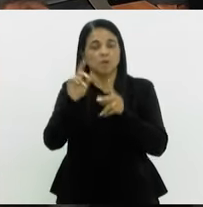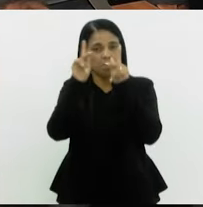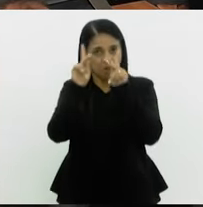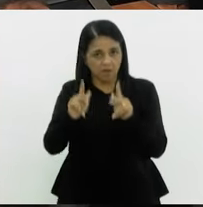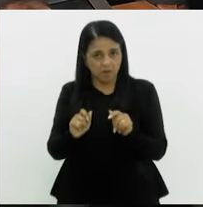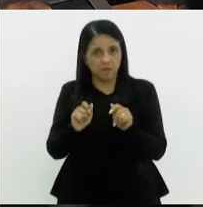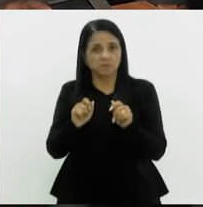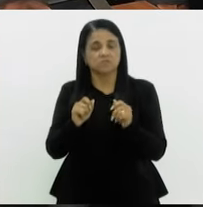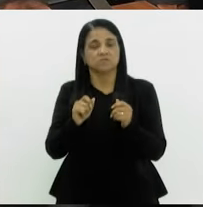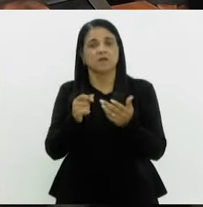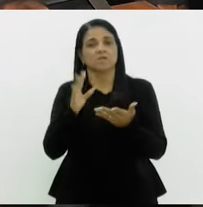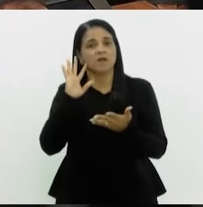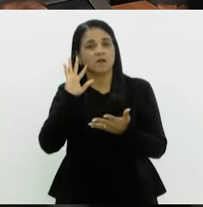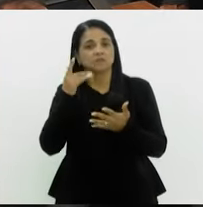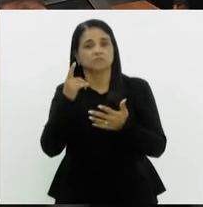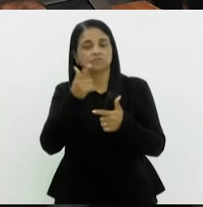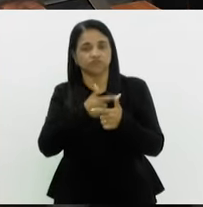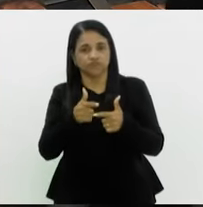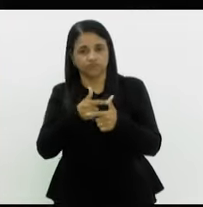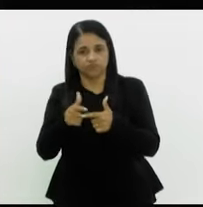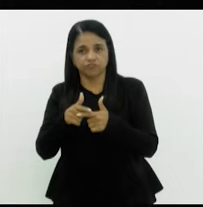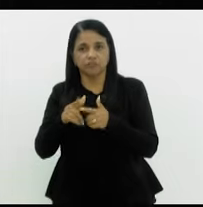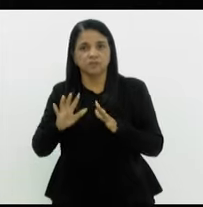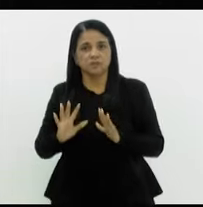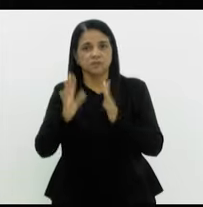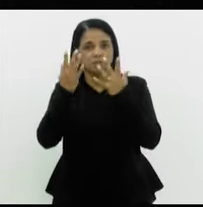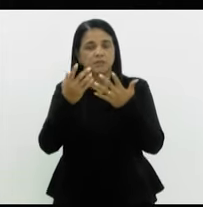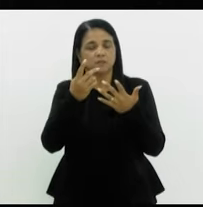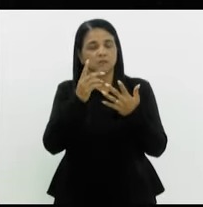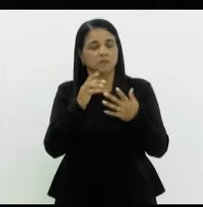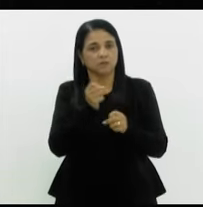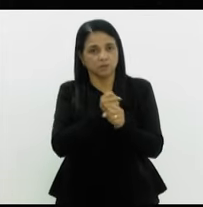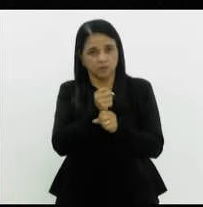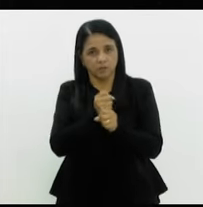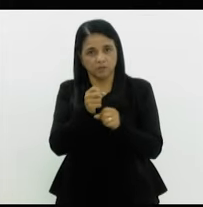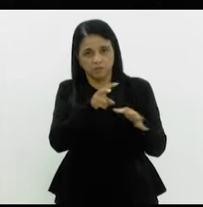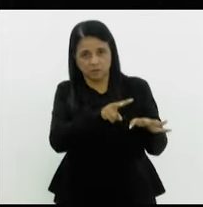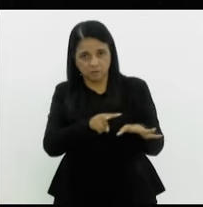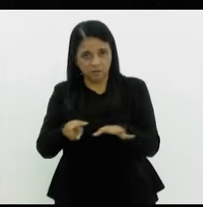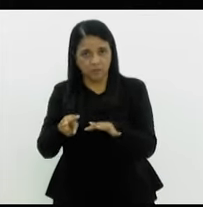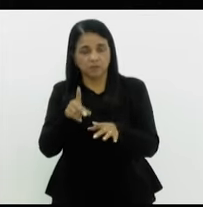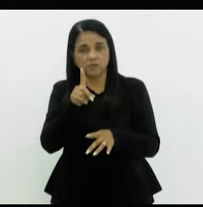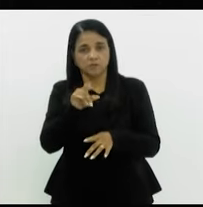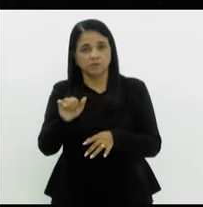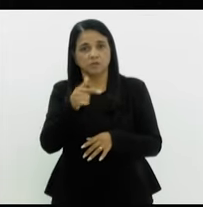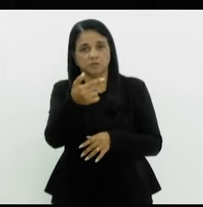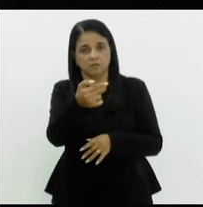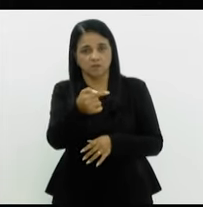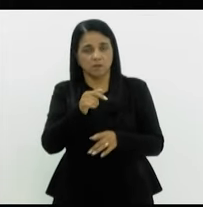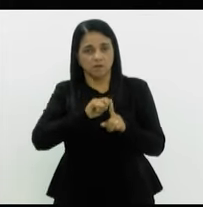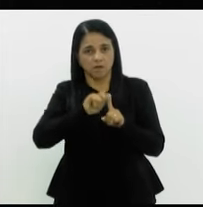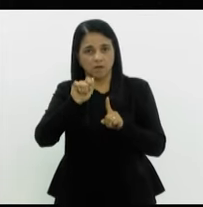Resolução de Conflitos a ser celebrada anualmente na semana do dia 17 de abril. Eu queria